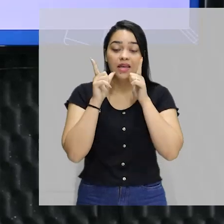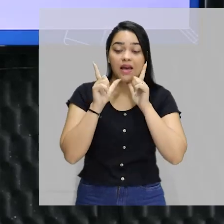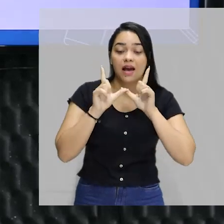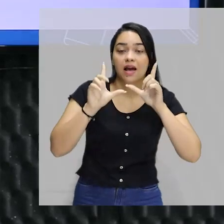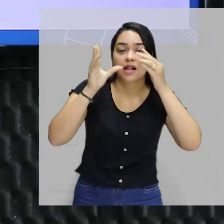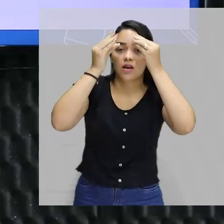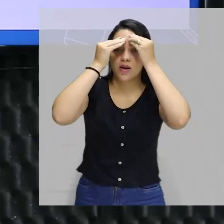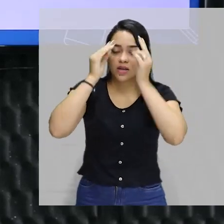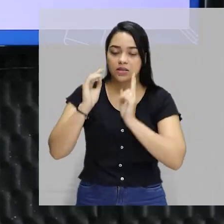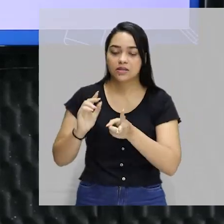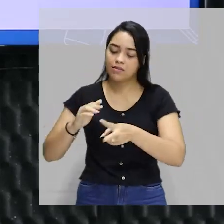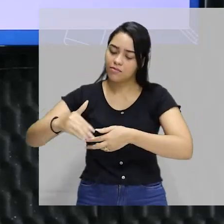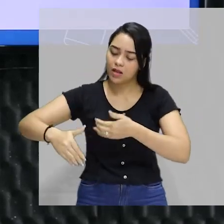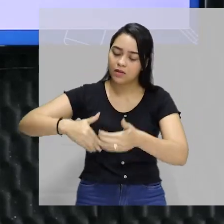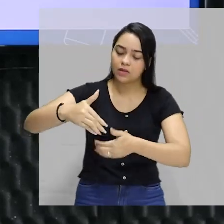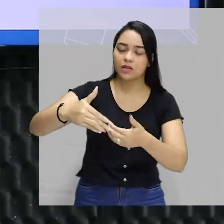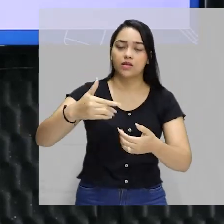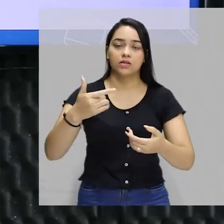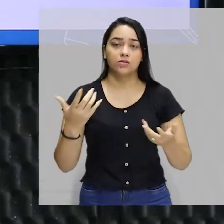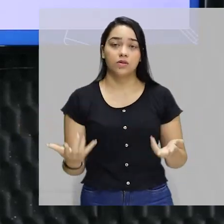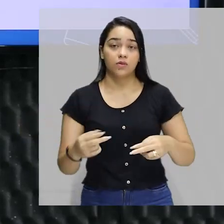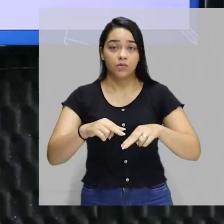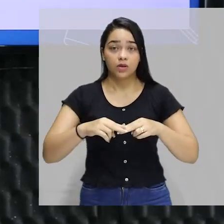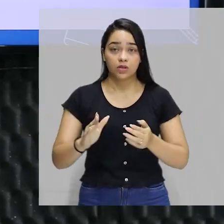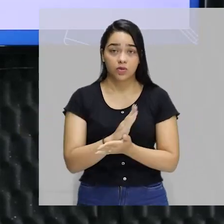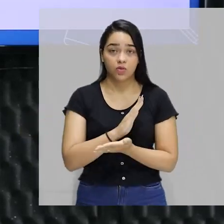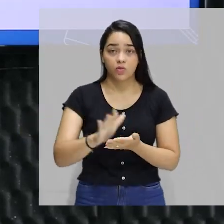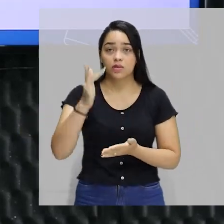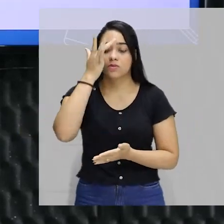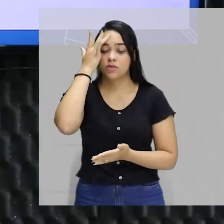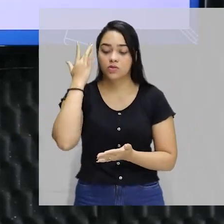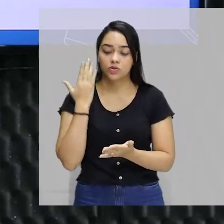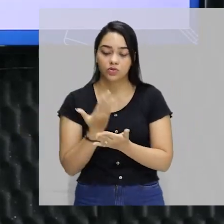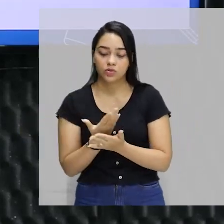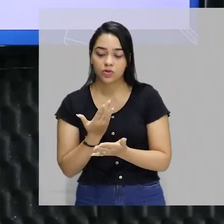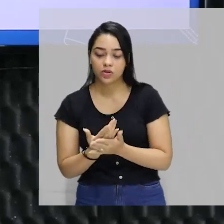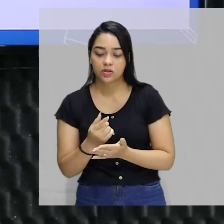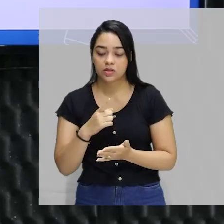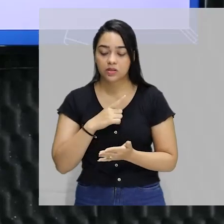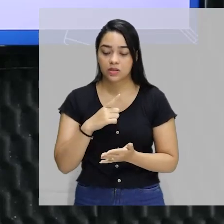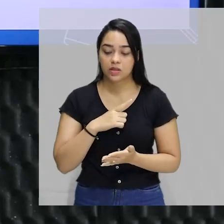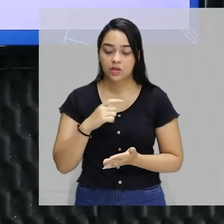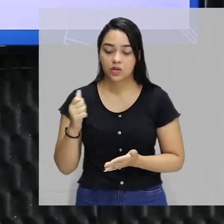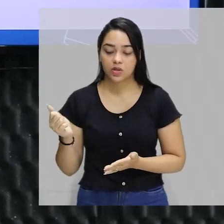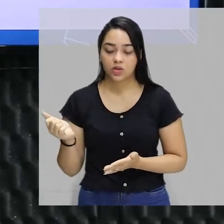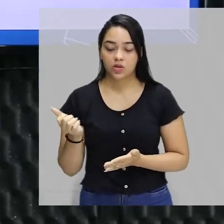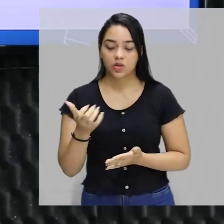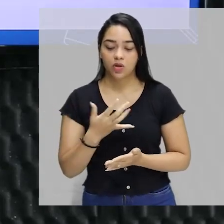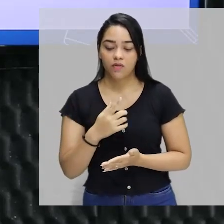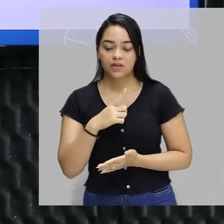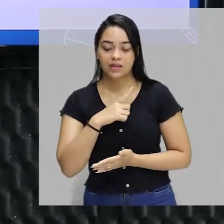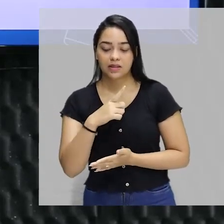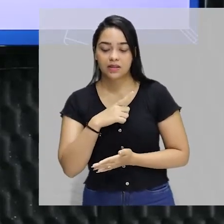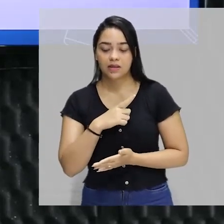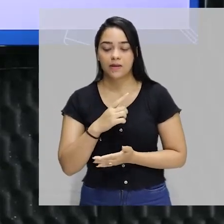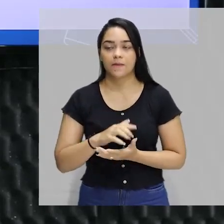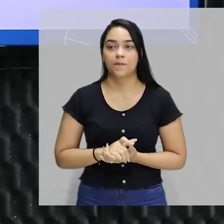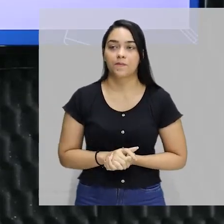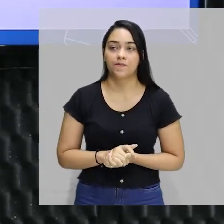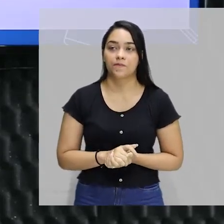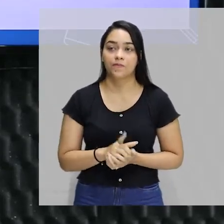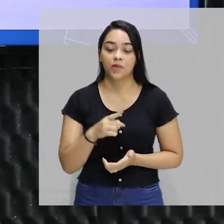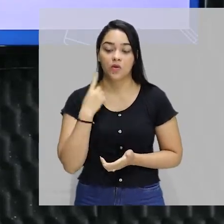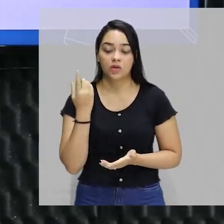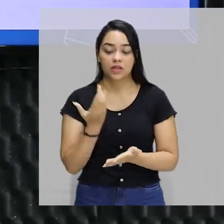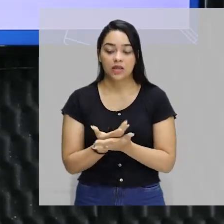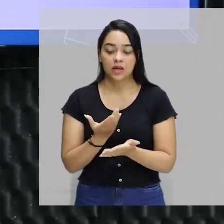tempo todo avançando. Por conta disso, alguns estudiosos colocaram novas categorias de textualidade também. Nós vamos